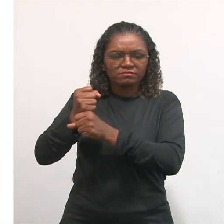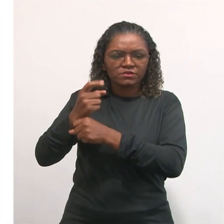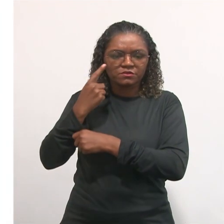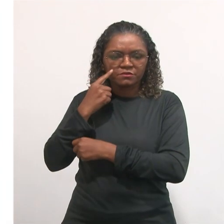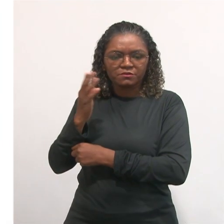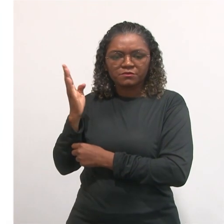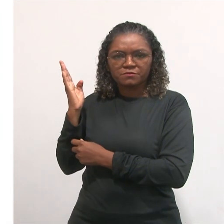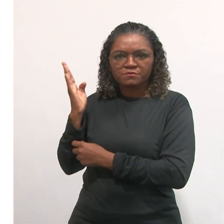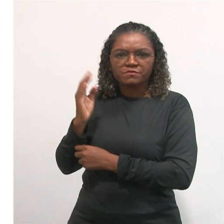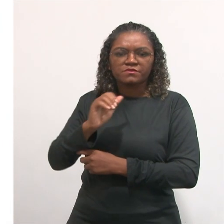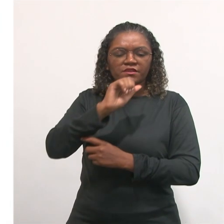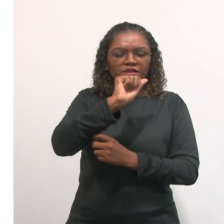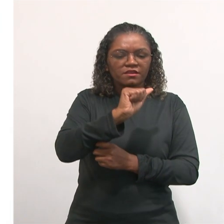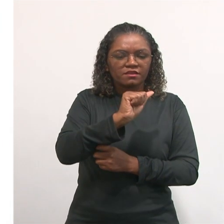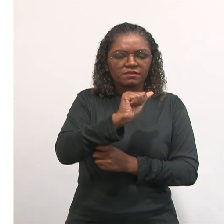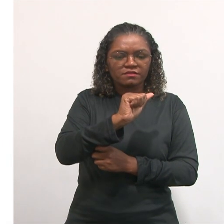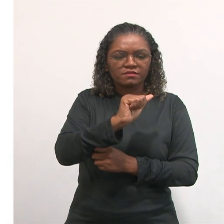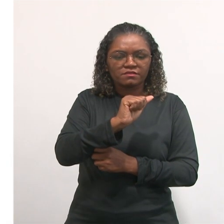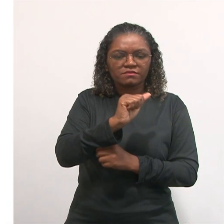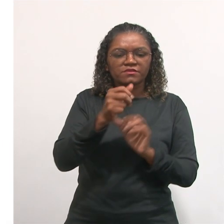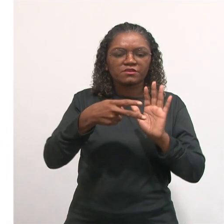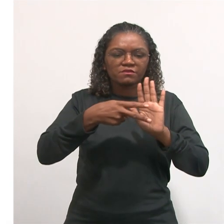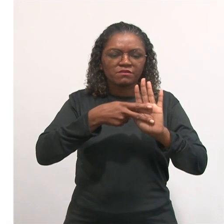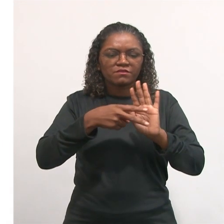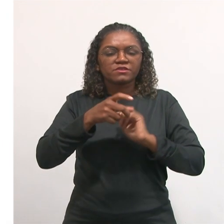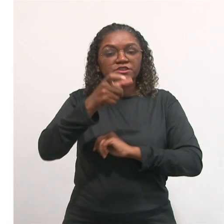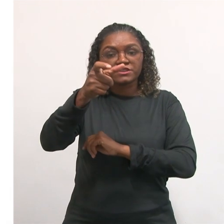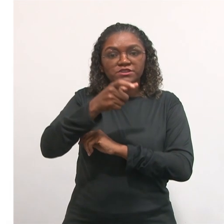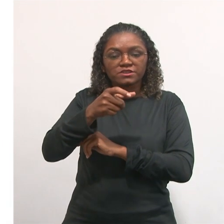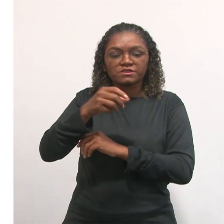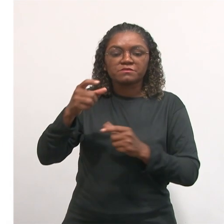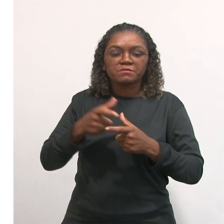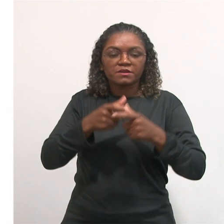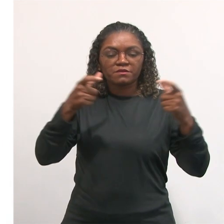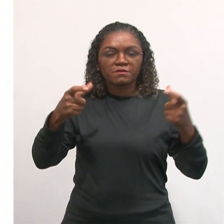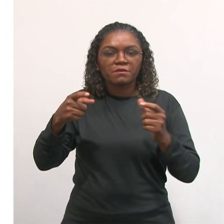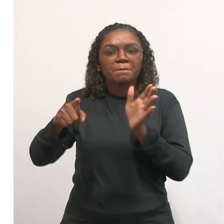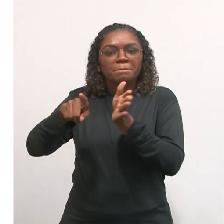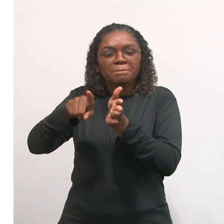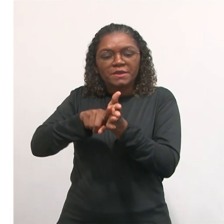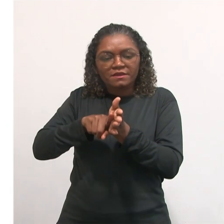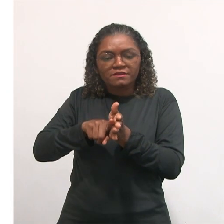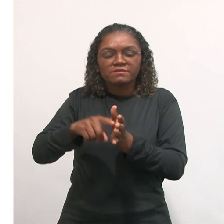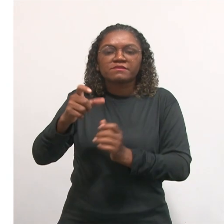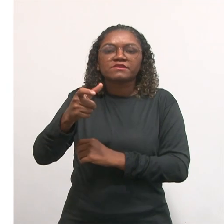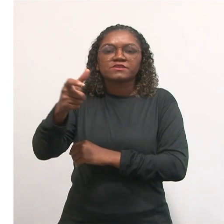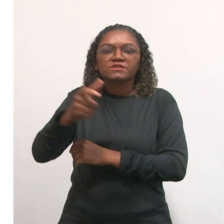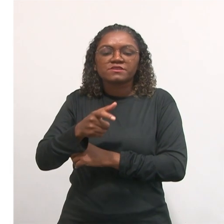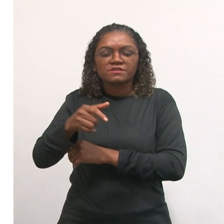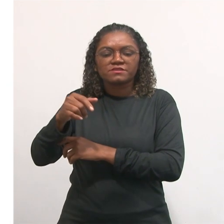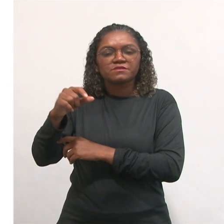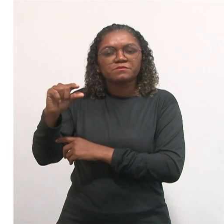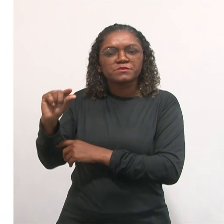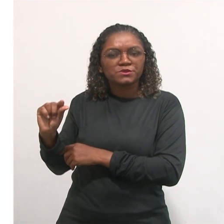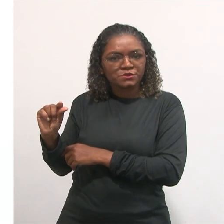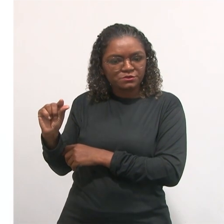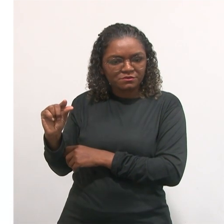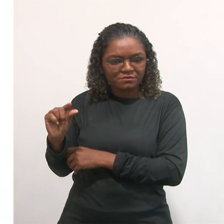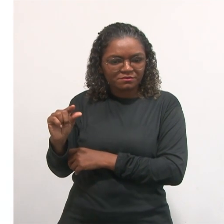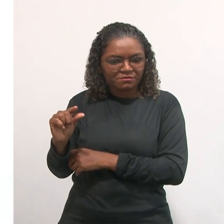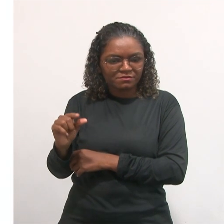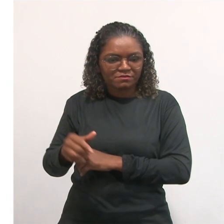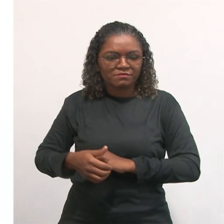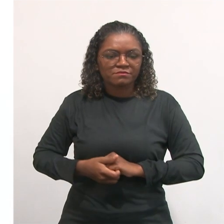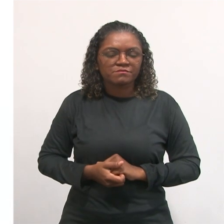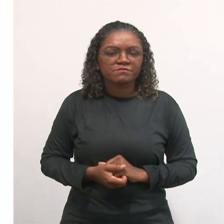A x máximo, ou seja, o maior valor menos x mínimo. Então, nesse caso aqui, o meu A de